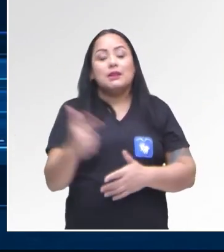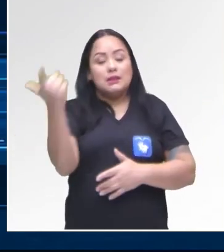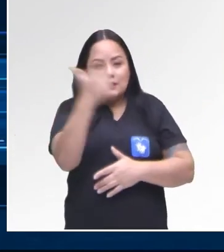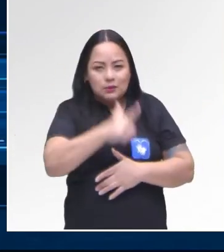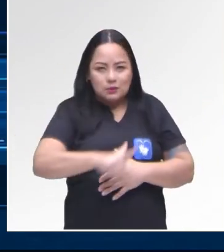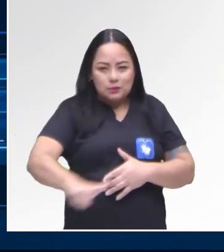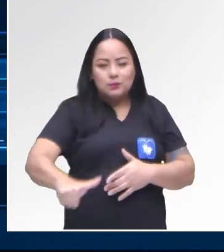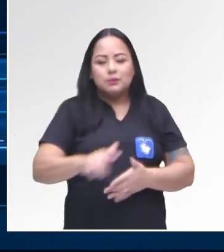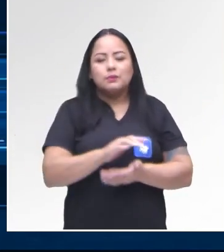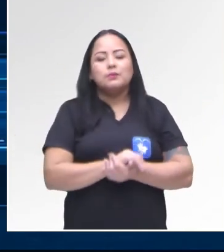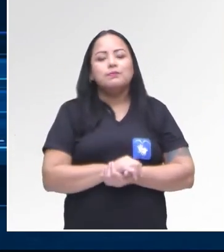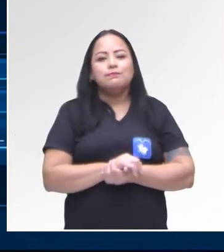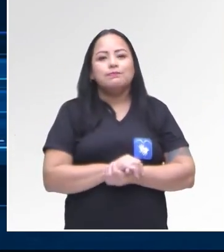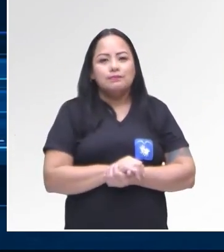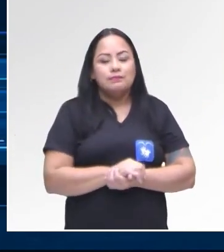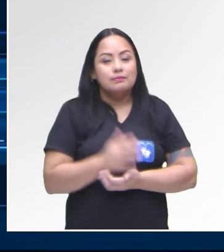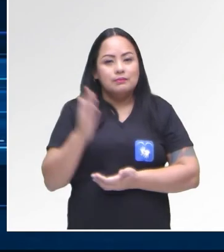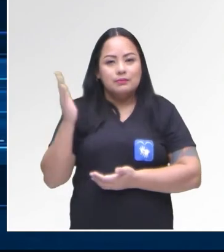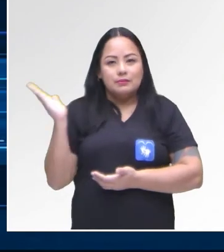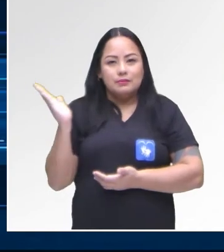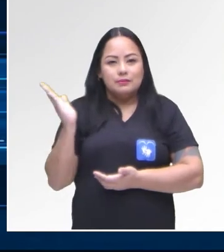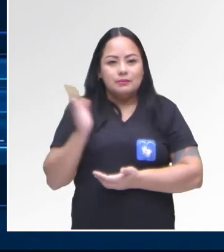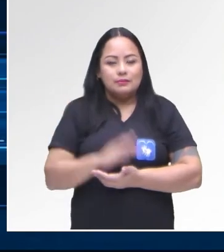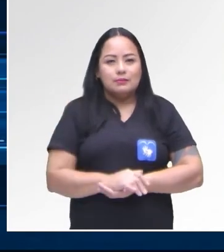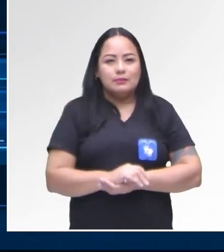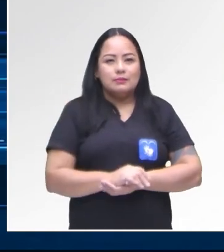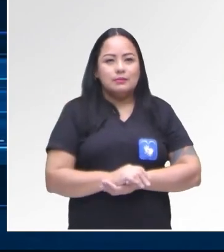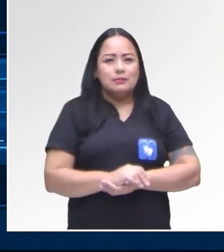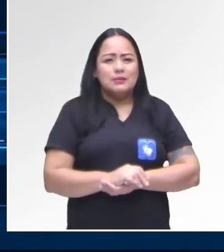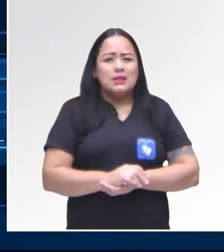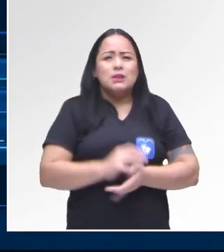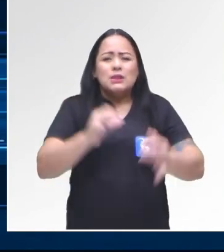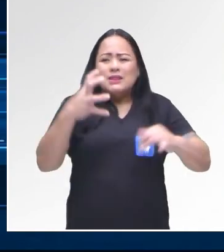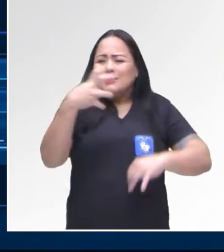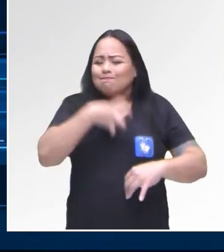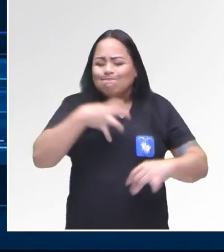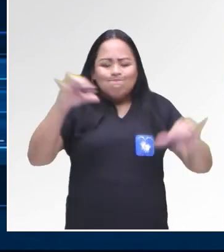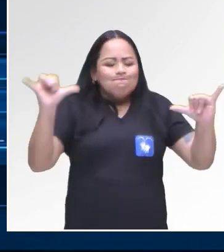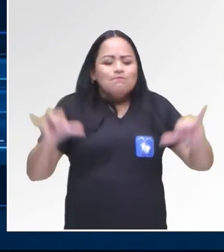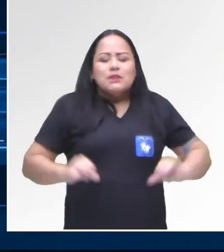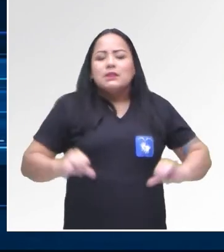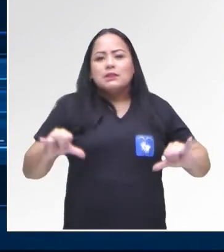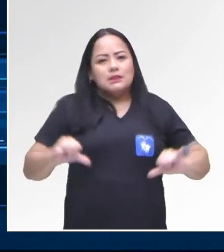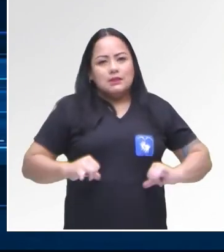continuam. Olha aí, ó. Essa entrega ao sofrimento.